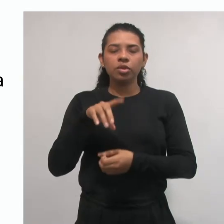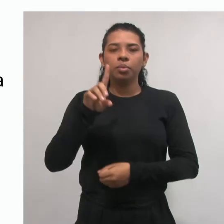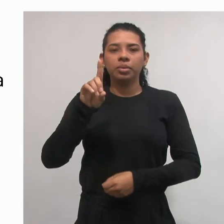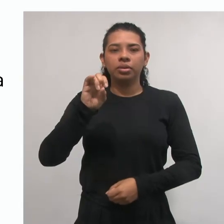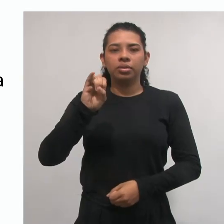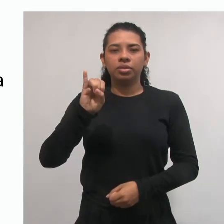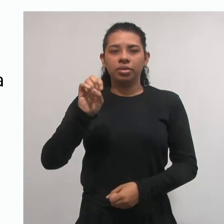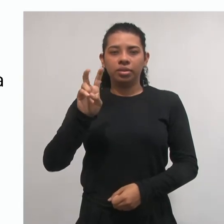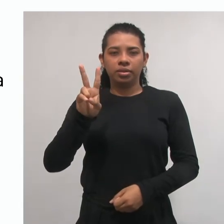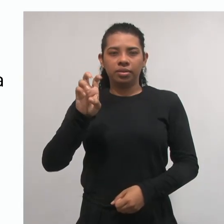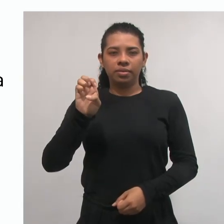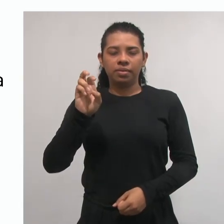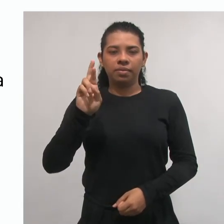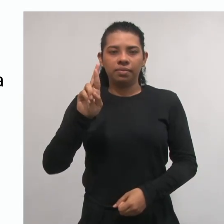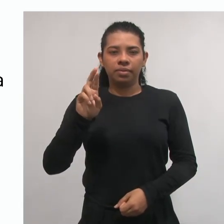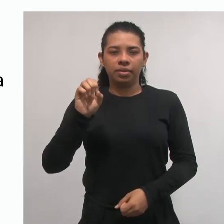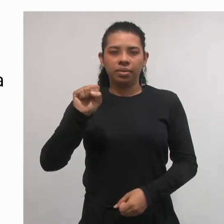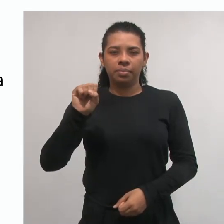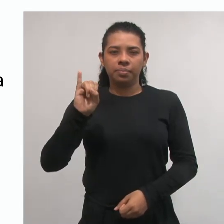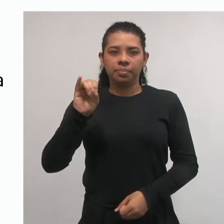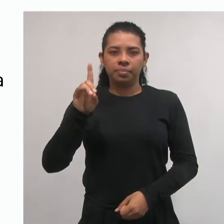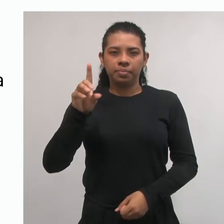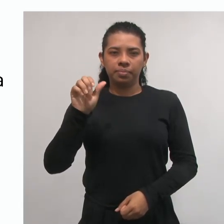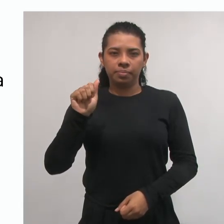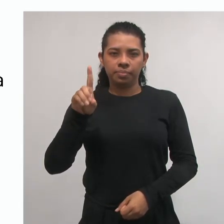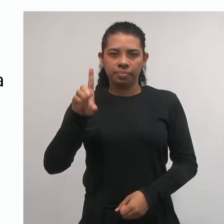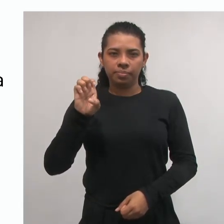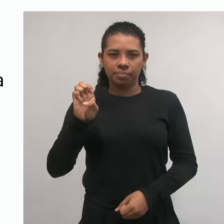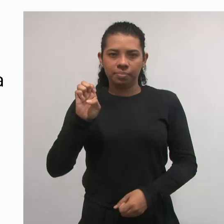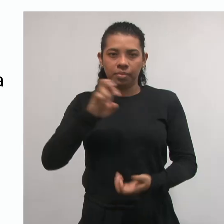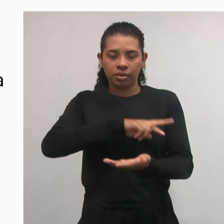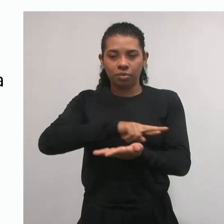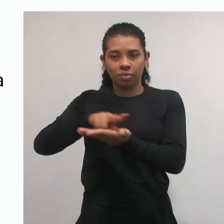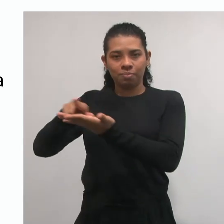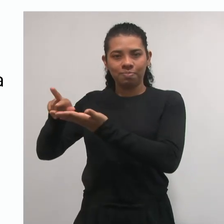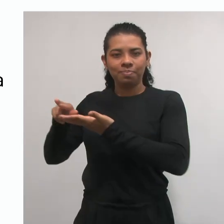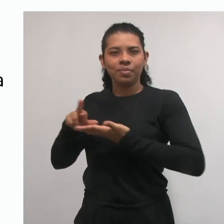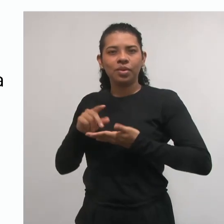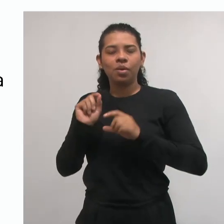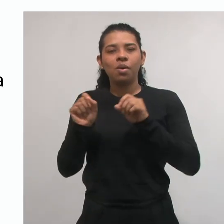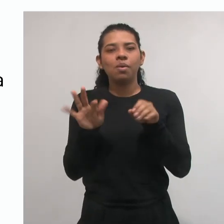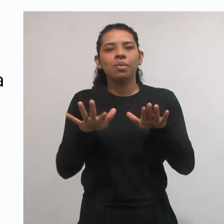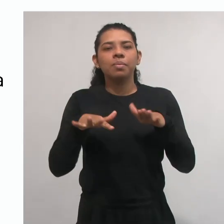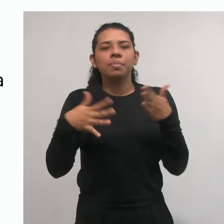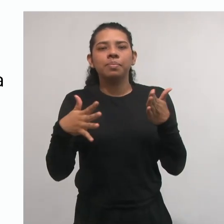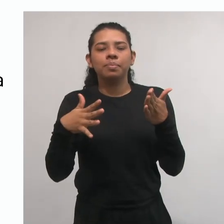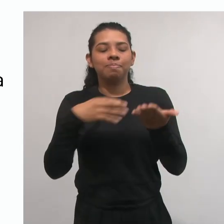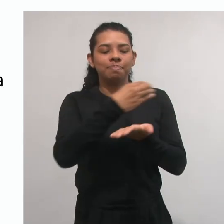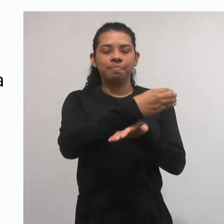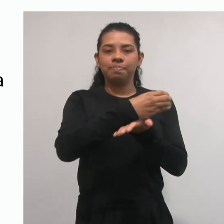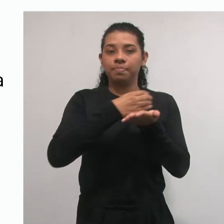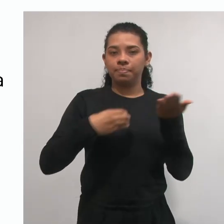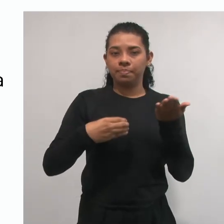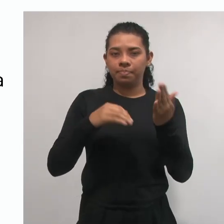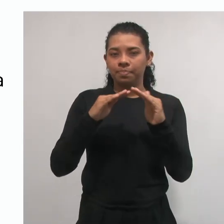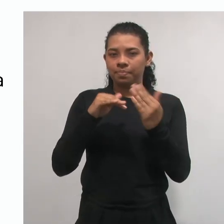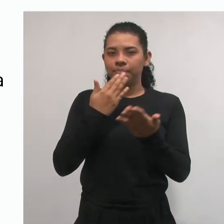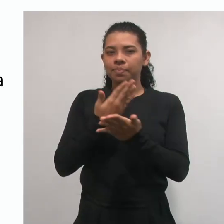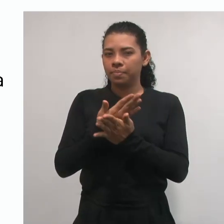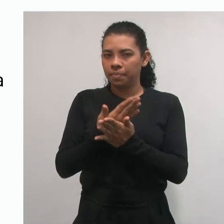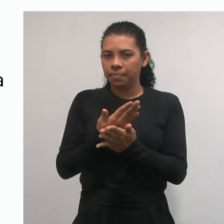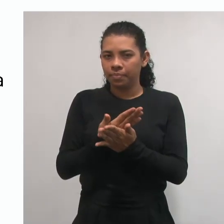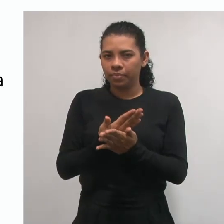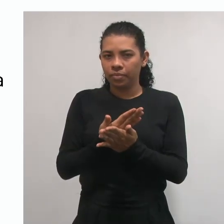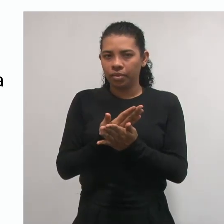da diversidade, né? Que indagações essa diversidade traz para o currículo escolar,